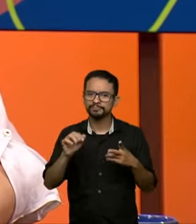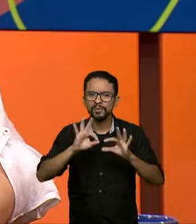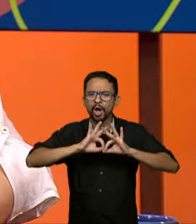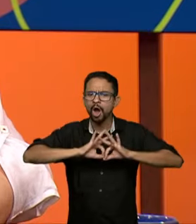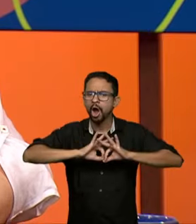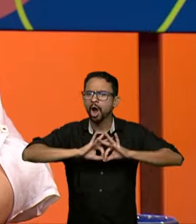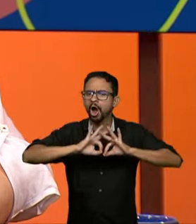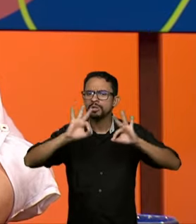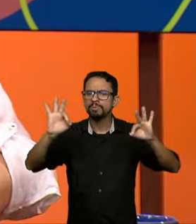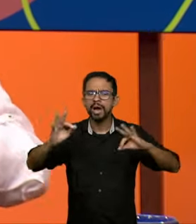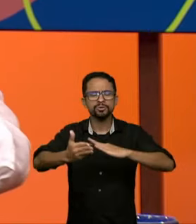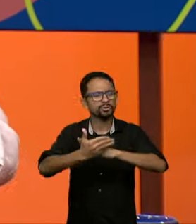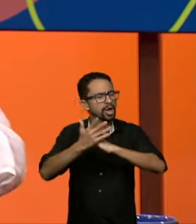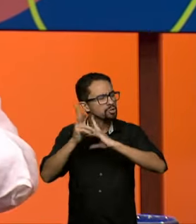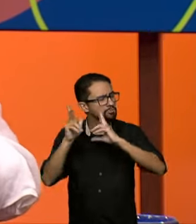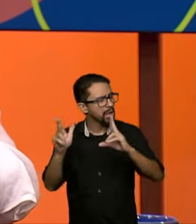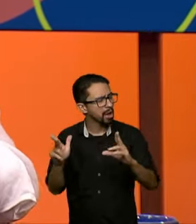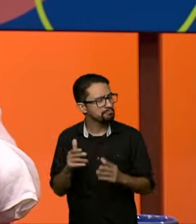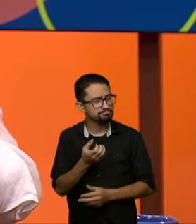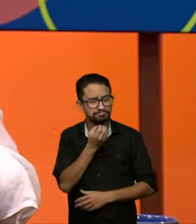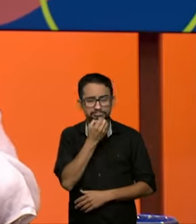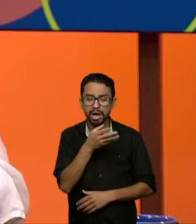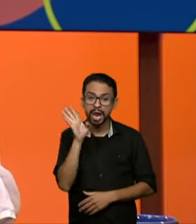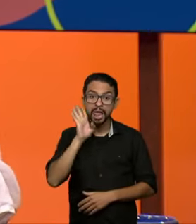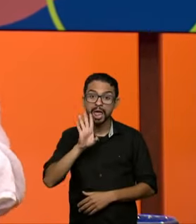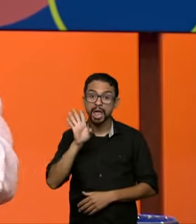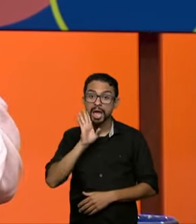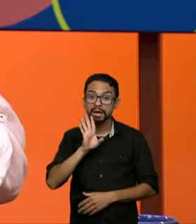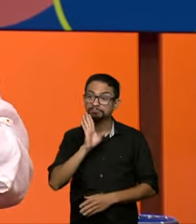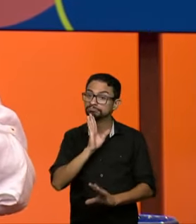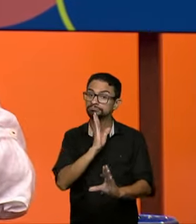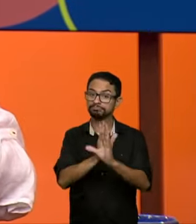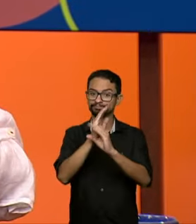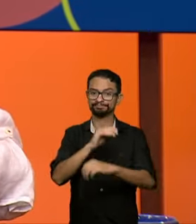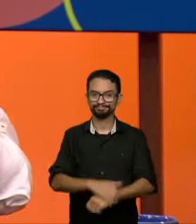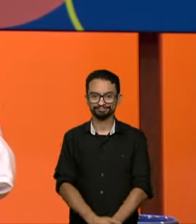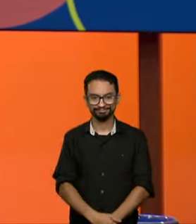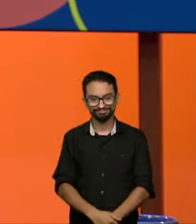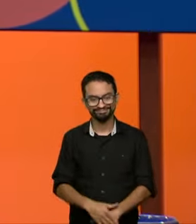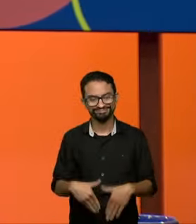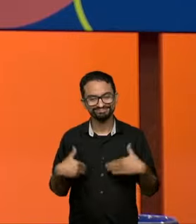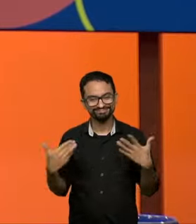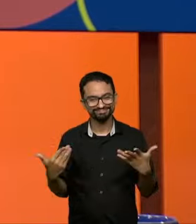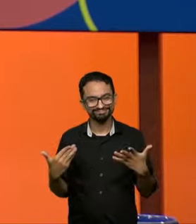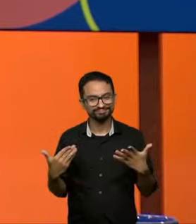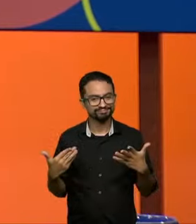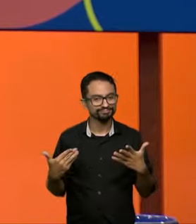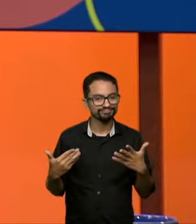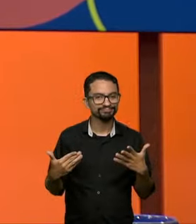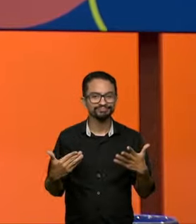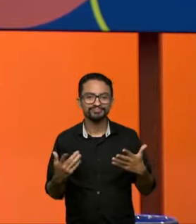para dormir. Assim, tá, que legal. Aí, voltei para o